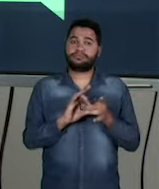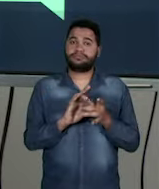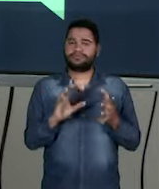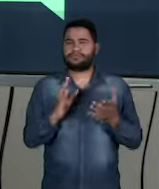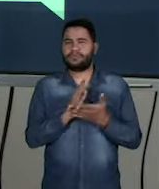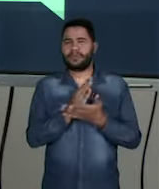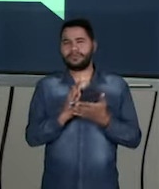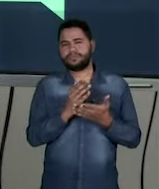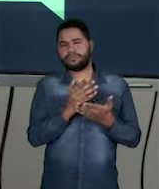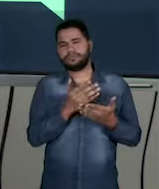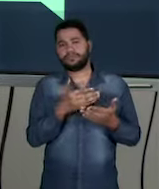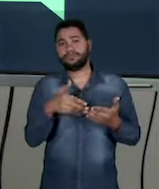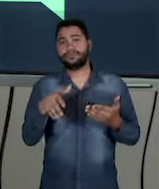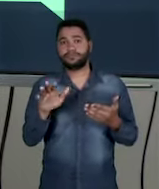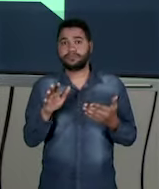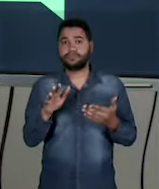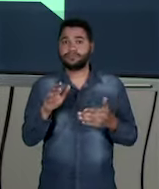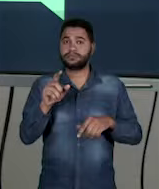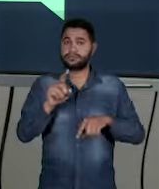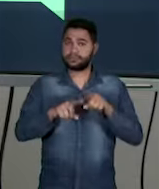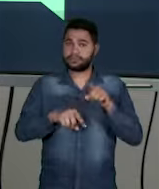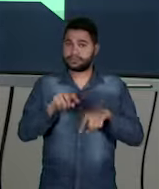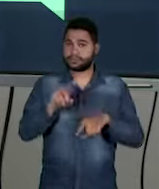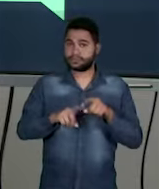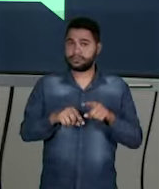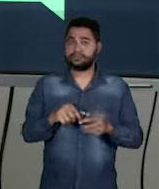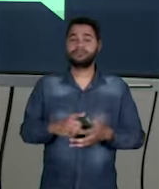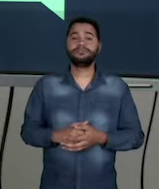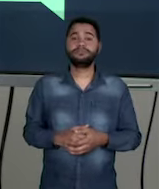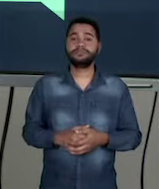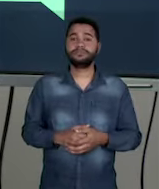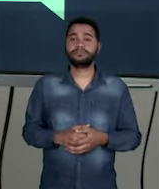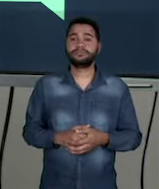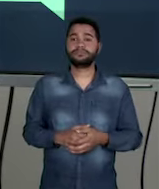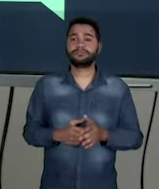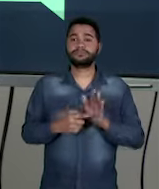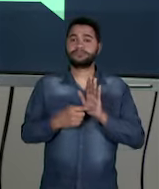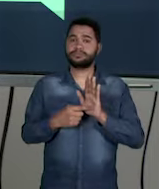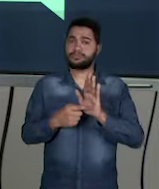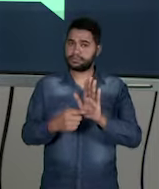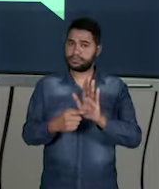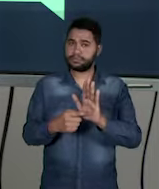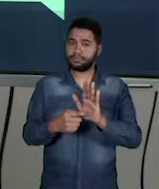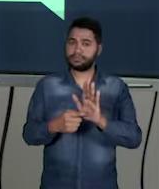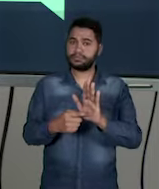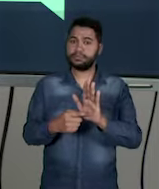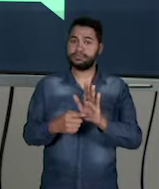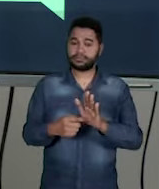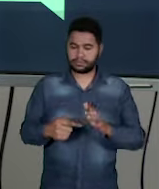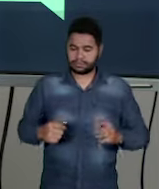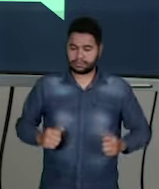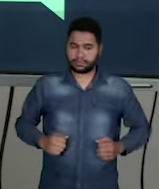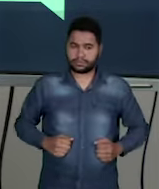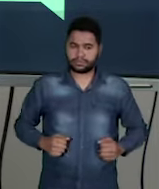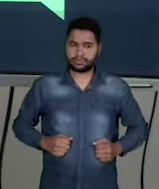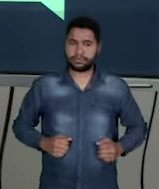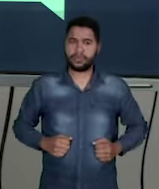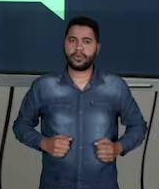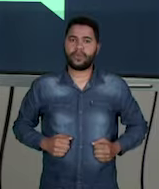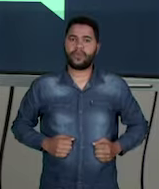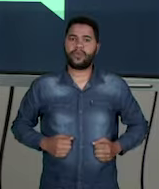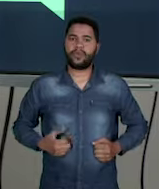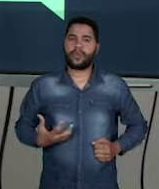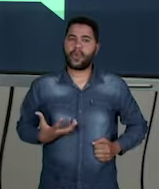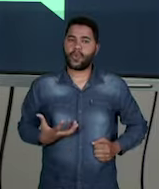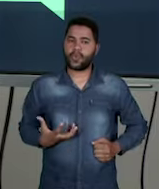alguns produtos. Esses produtos são então encaminhados para o rim, né, para ser filtrado,